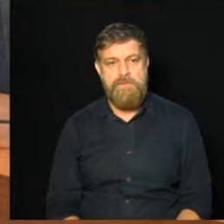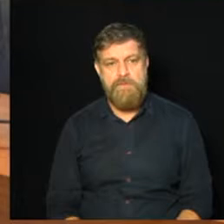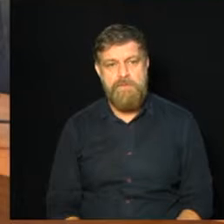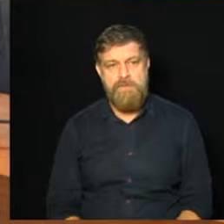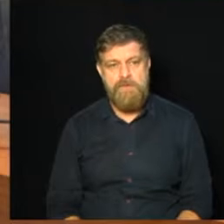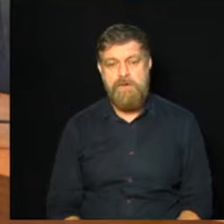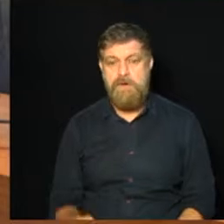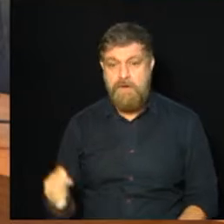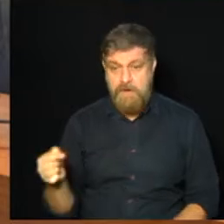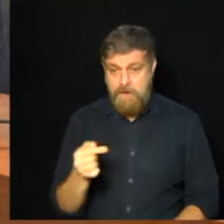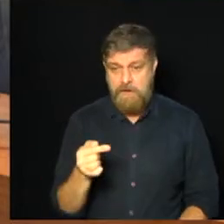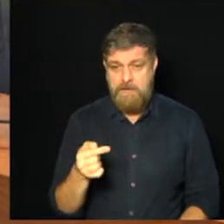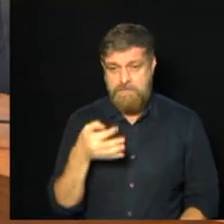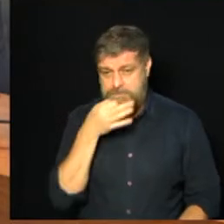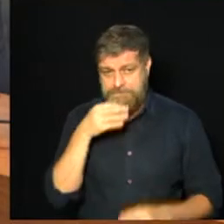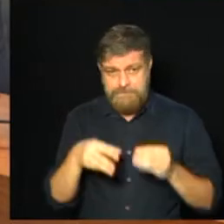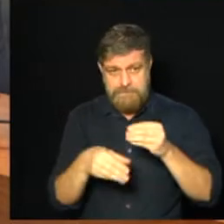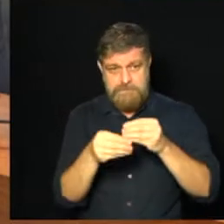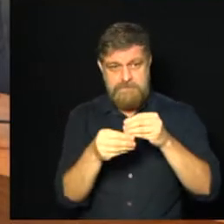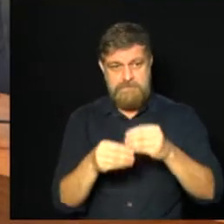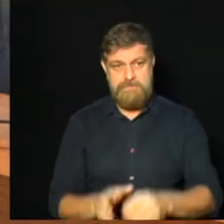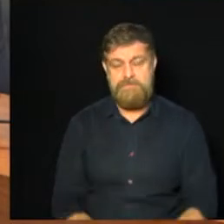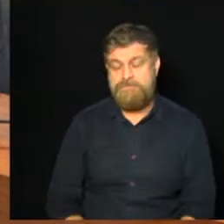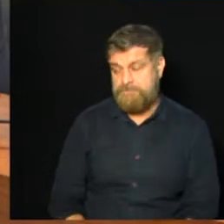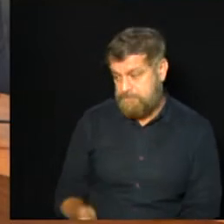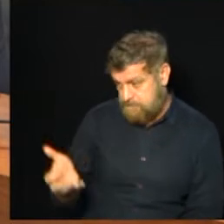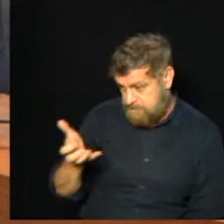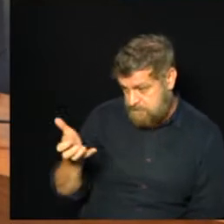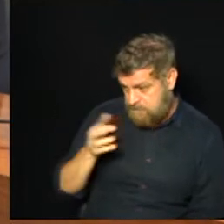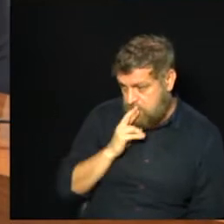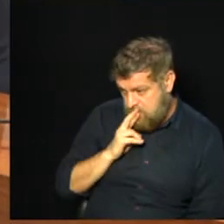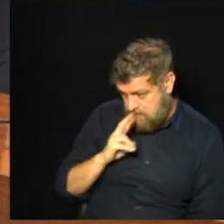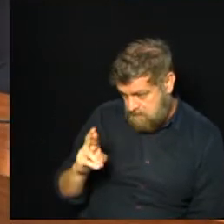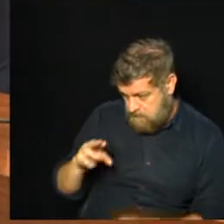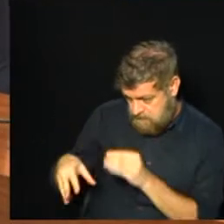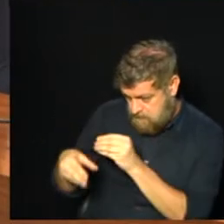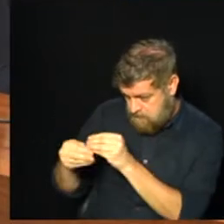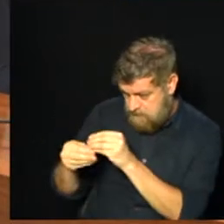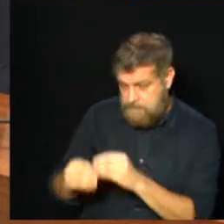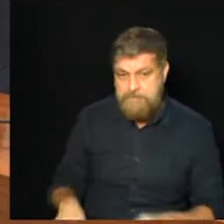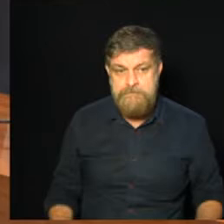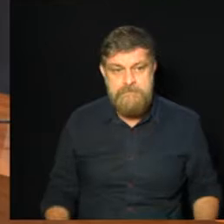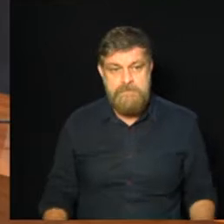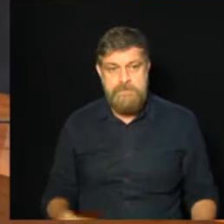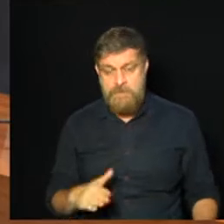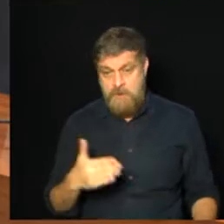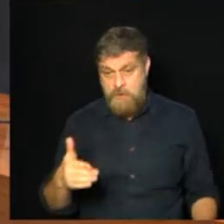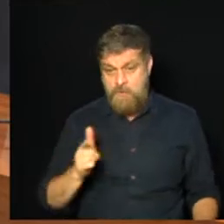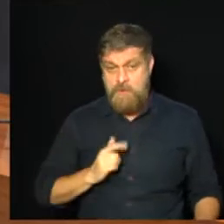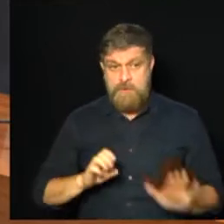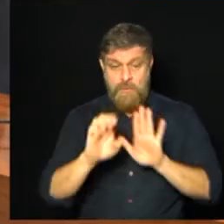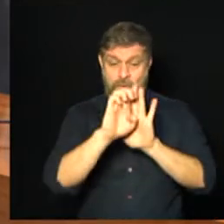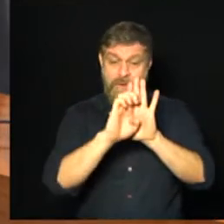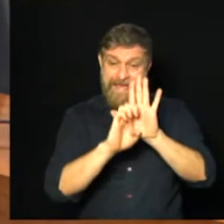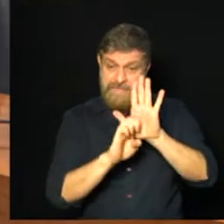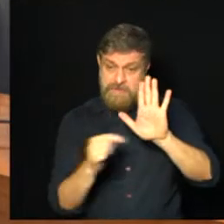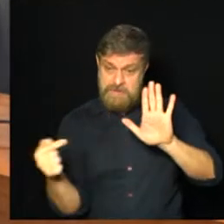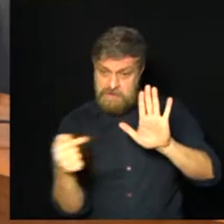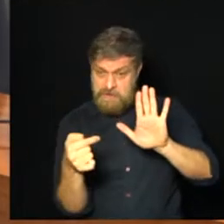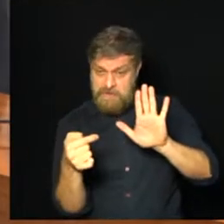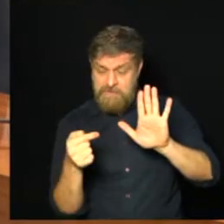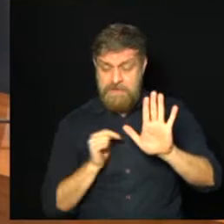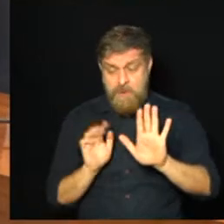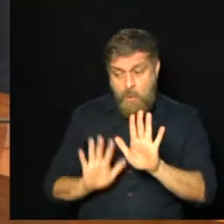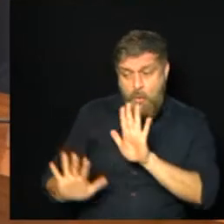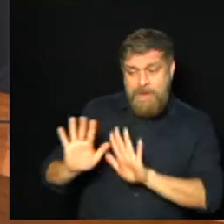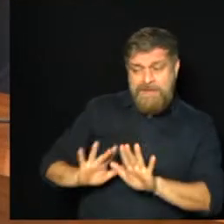Deixa a doutora, quer só fazer um comentário. Então, só complementando a questão do vereador, quando foi feito o edital, foi feito um cuidado